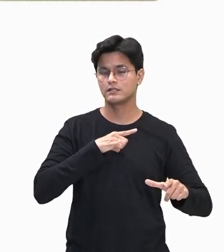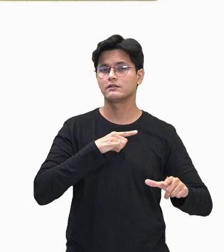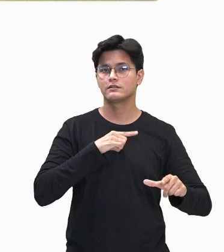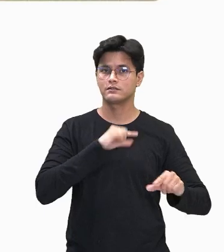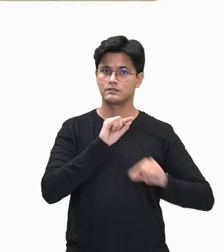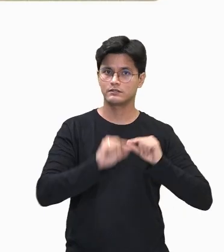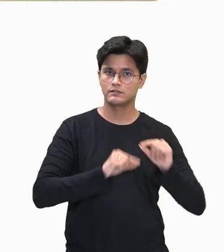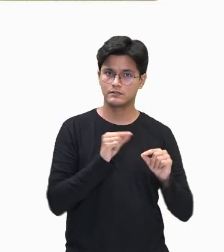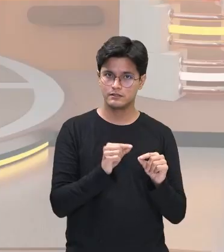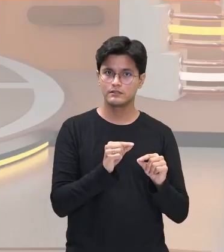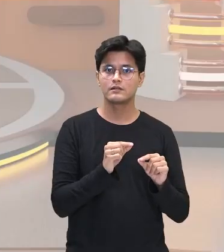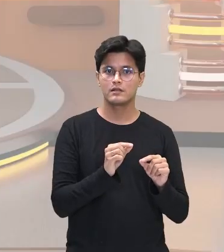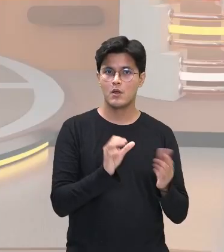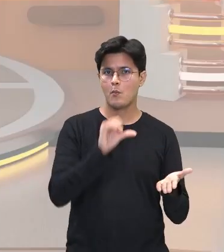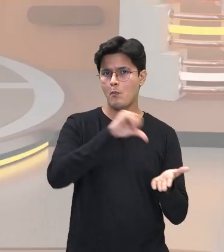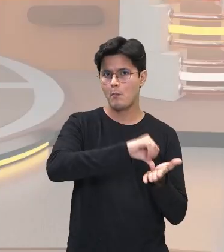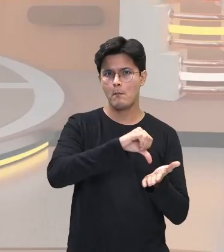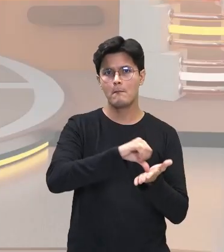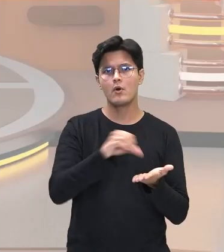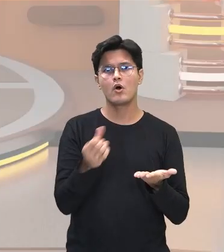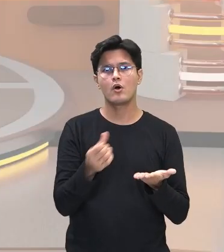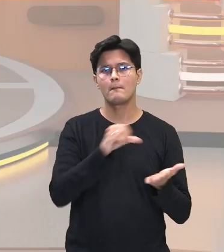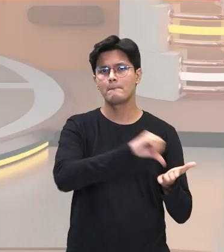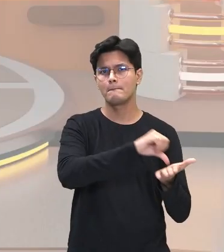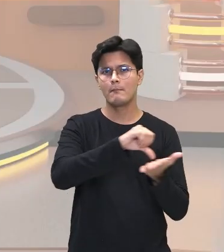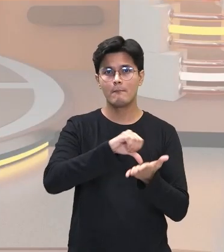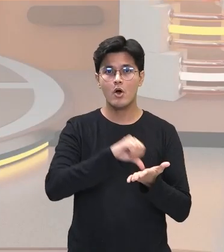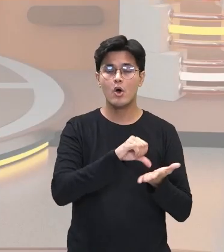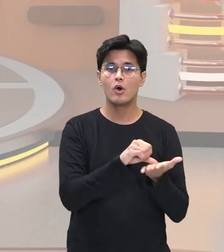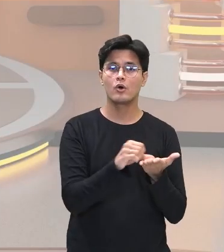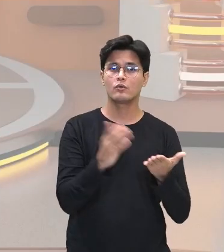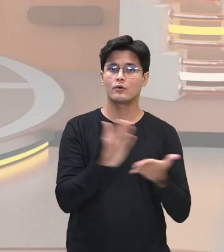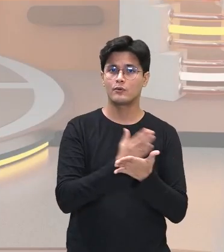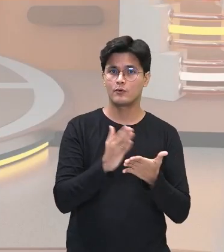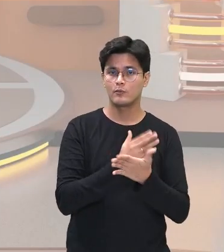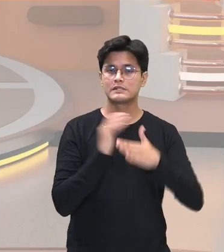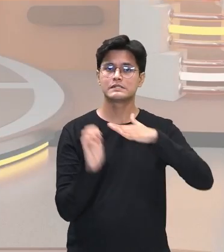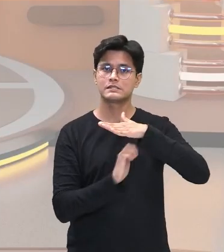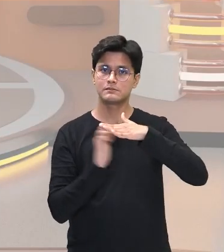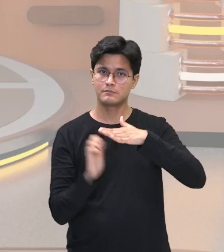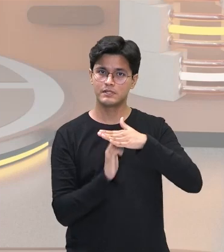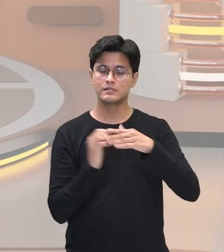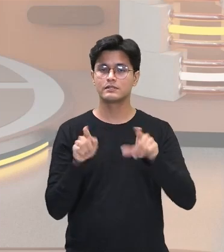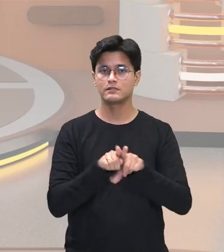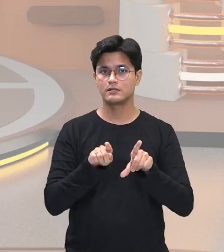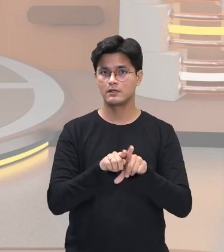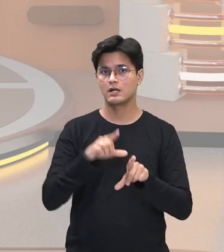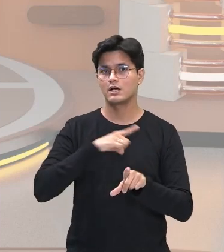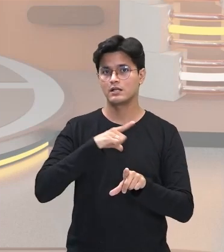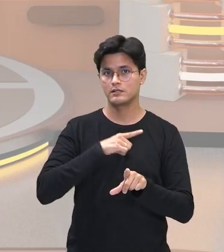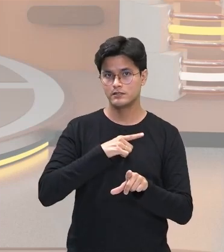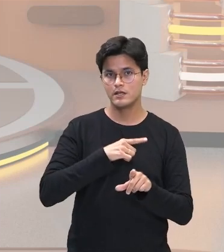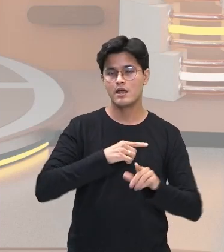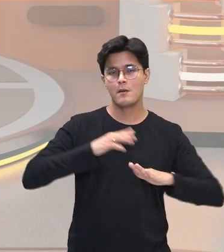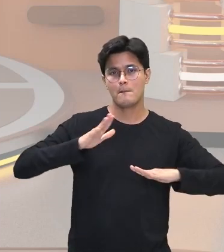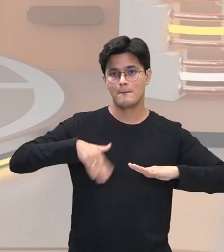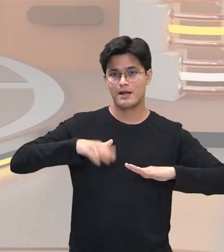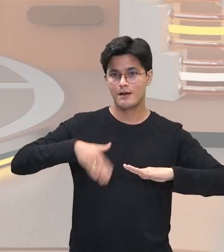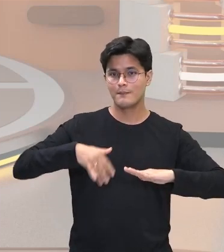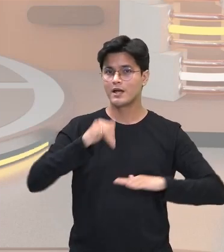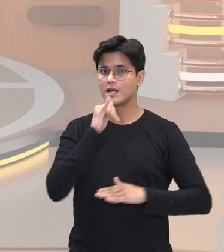da sede de algumas empresas transnacionais. Nós vamos ter ali as praias, né? A praia